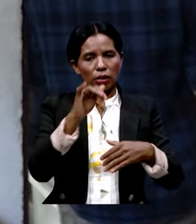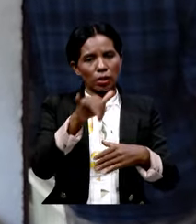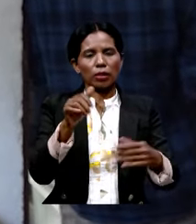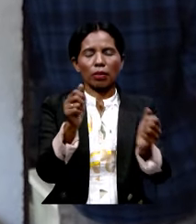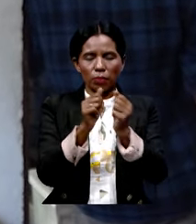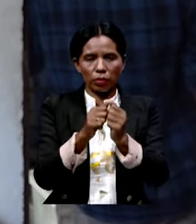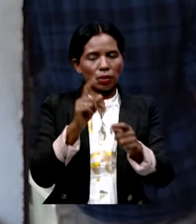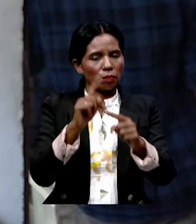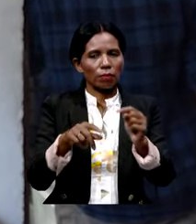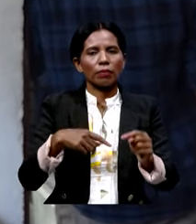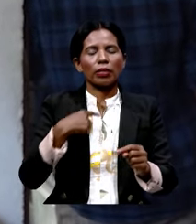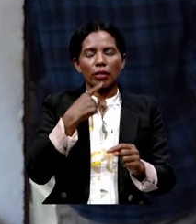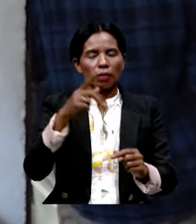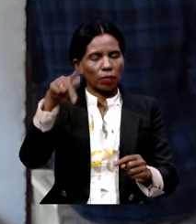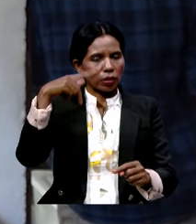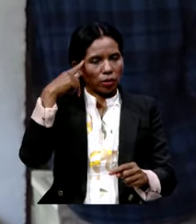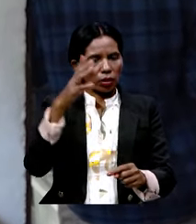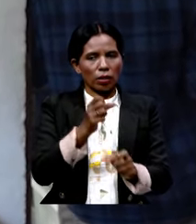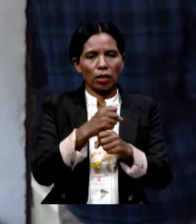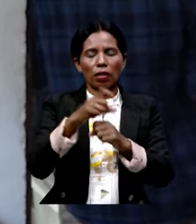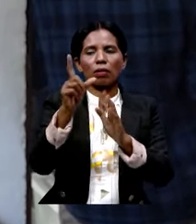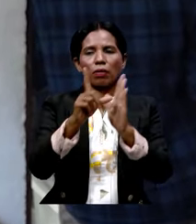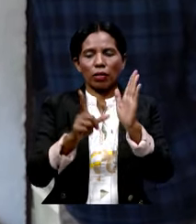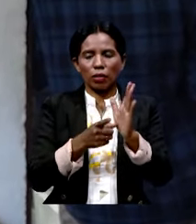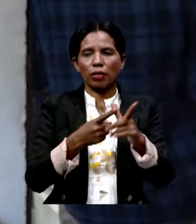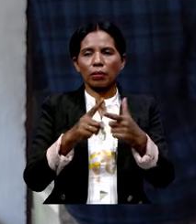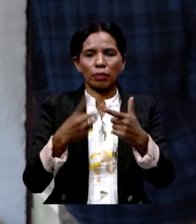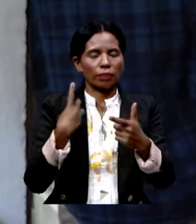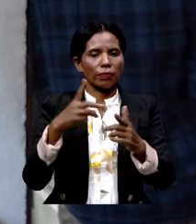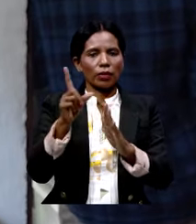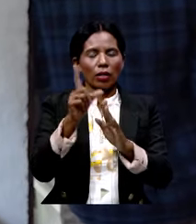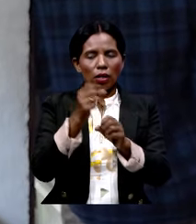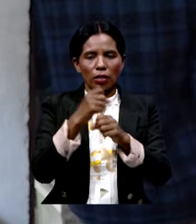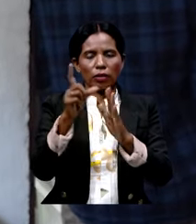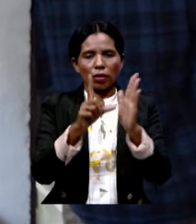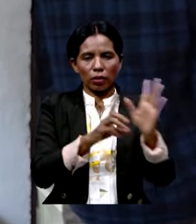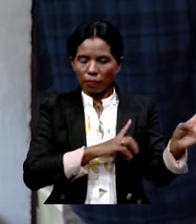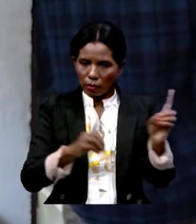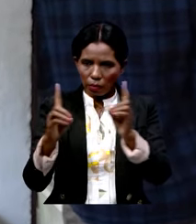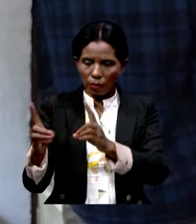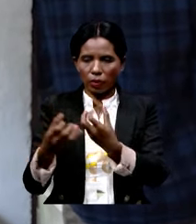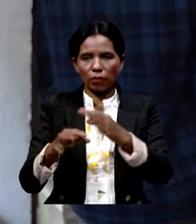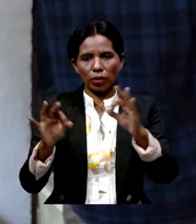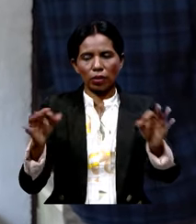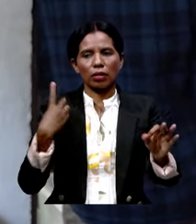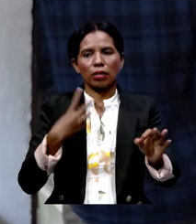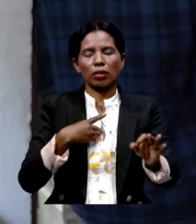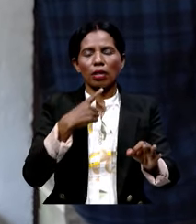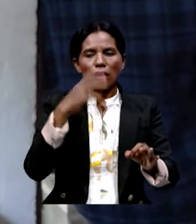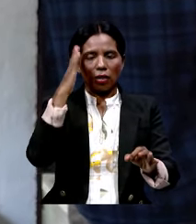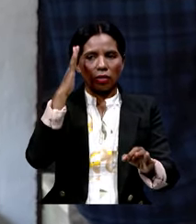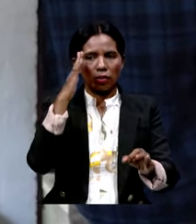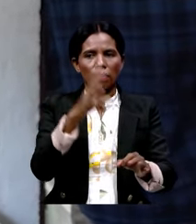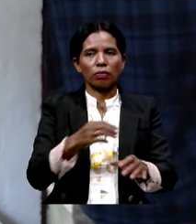tambah politik naing, depois bele produce lei, e depois kita produce dia, depois kita implementa outro dia, mas kita foi evalua kata kira nene,